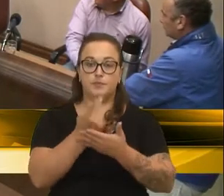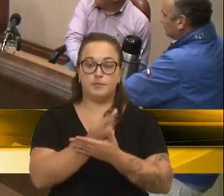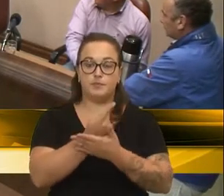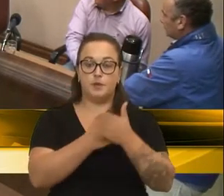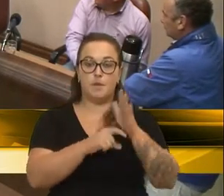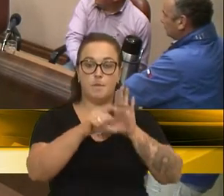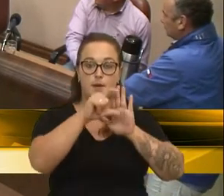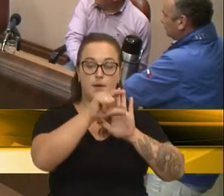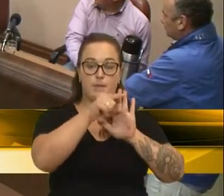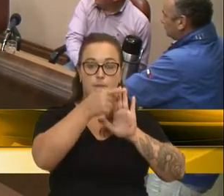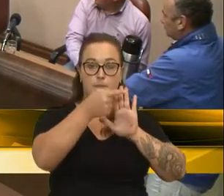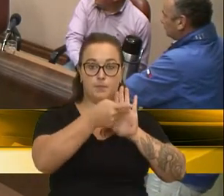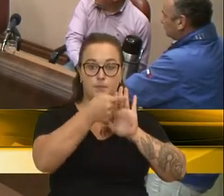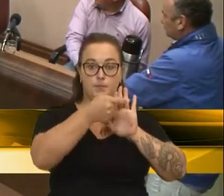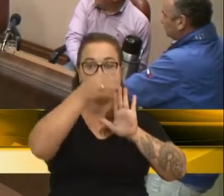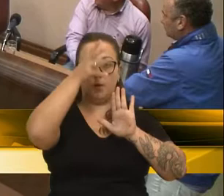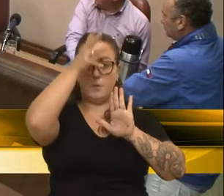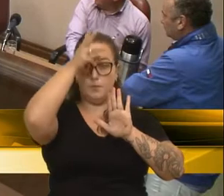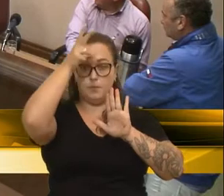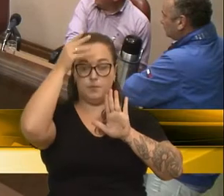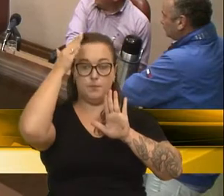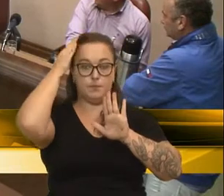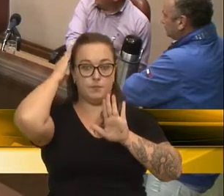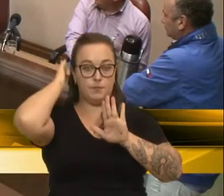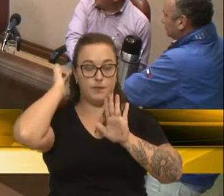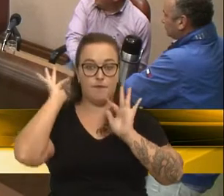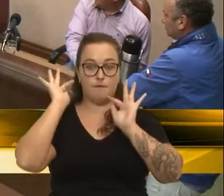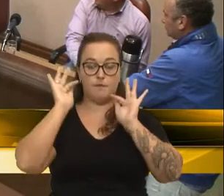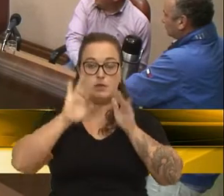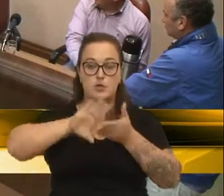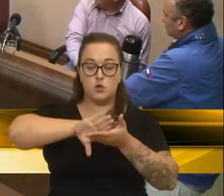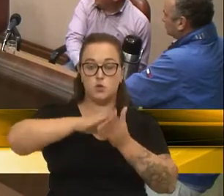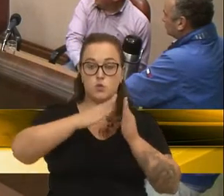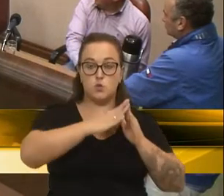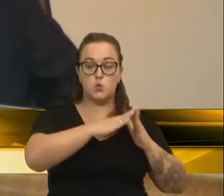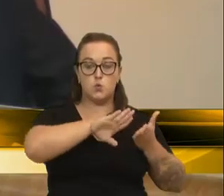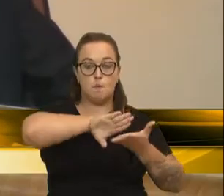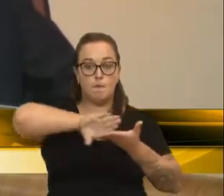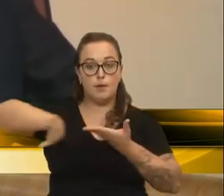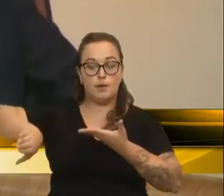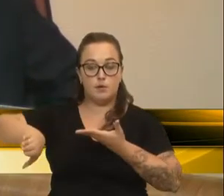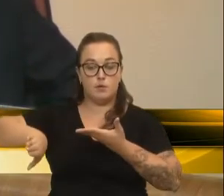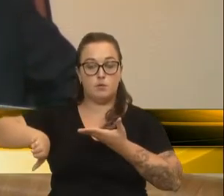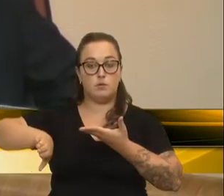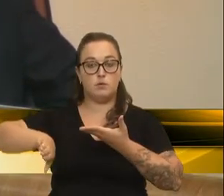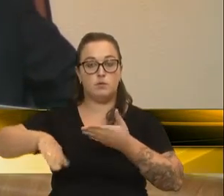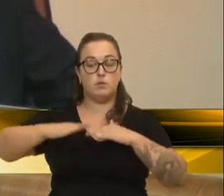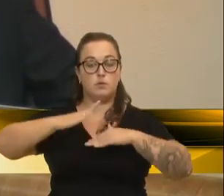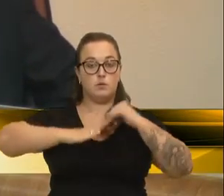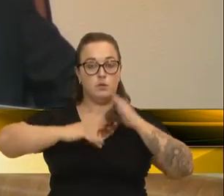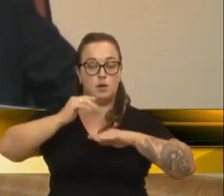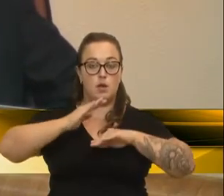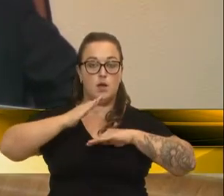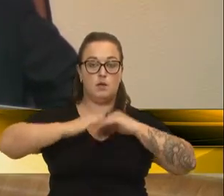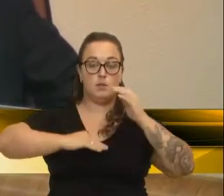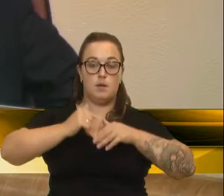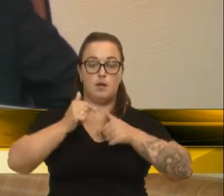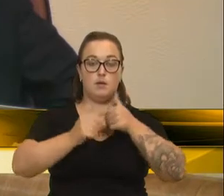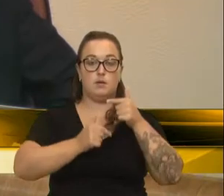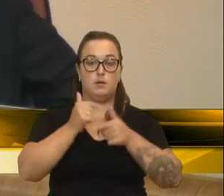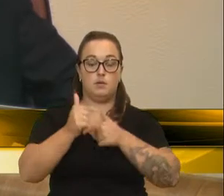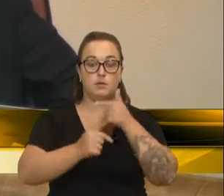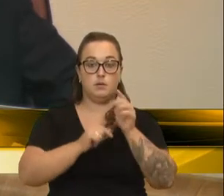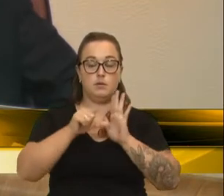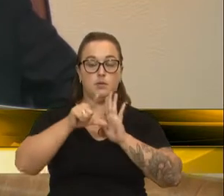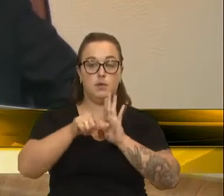Parágrafo 1º. O prefeito ficará suspenso de suas funções, 2 pontos. Inciso 2º. Nos crimes de responsabilidade após a